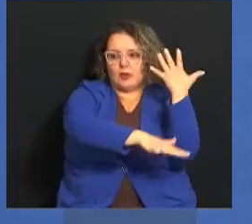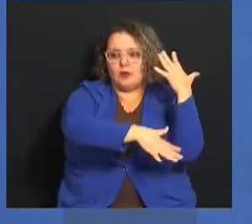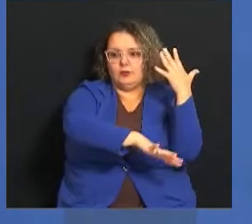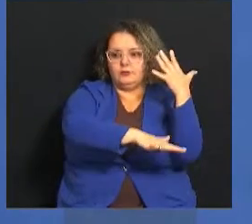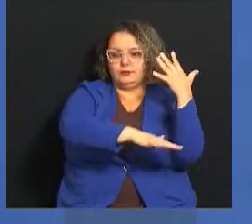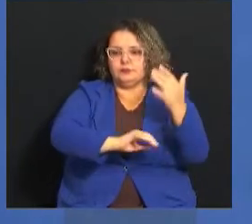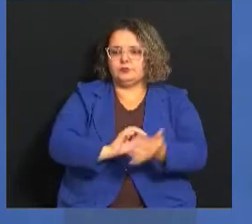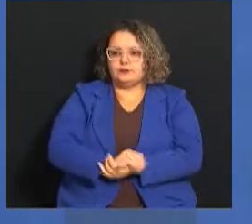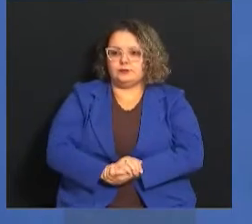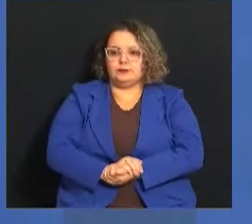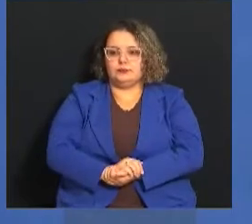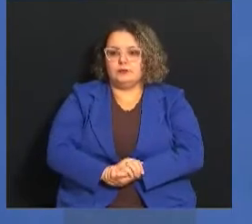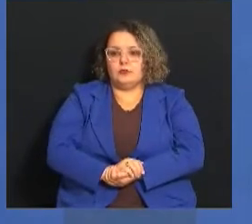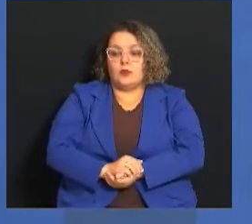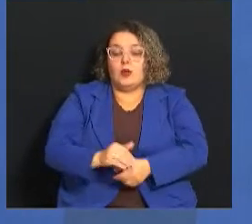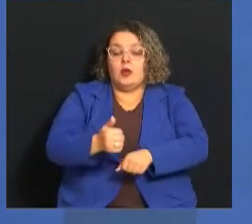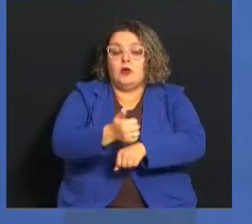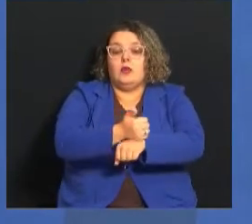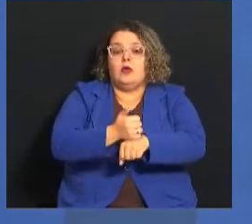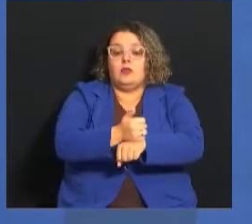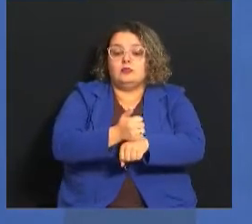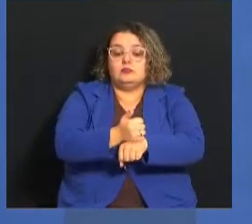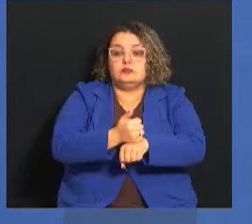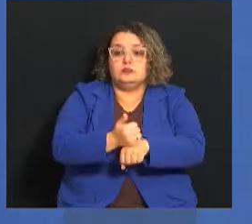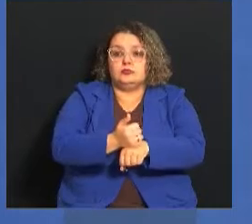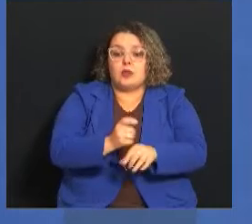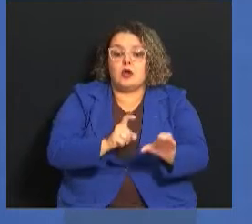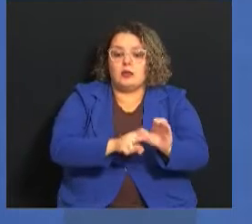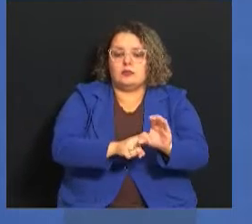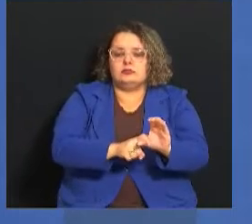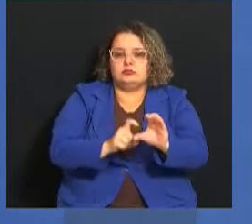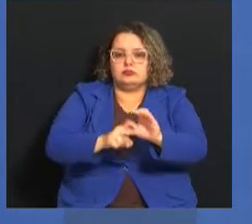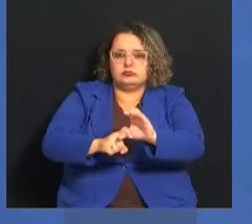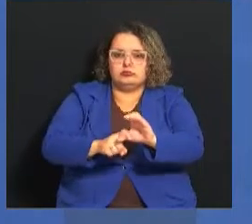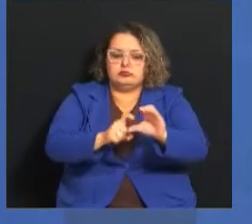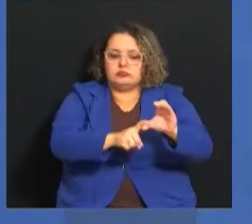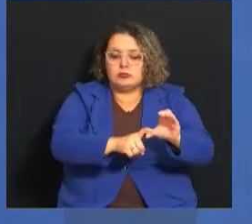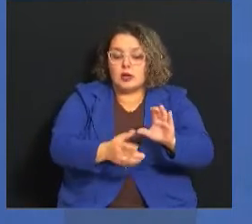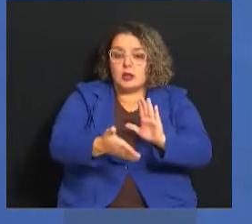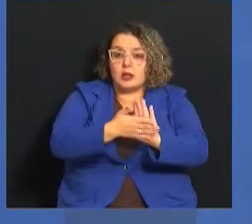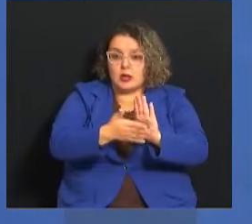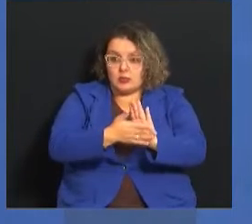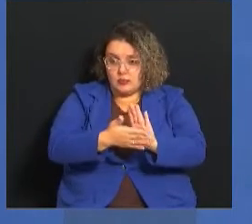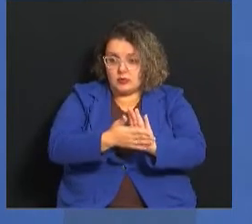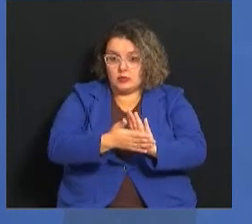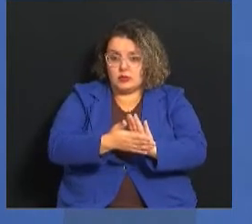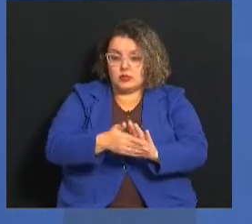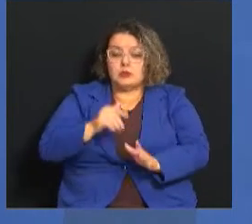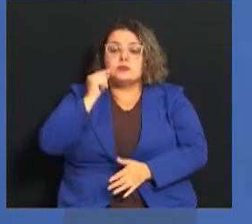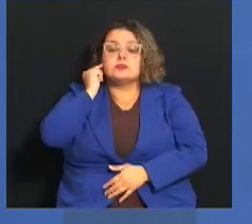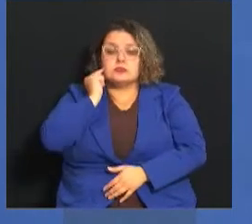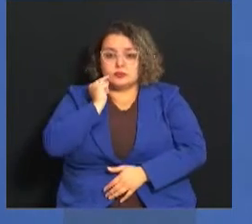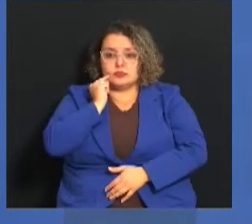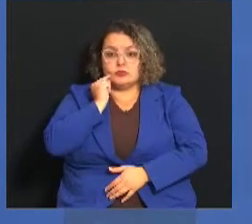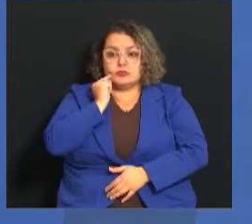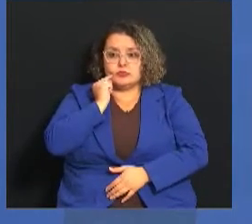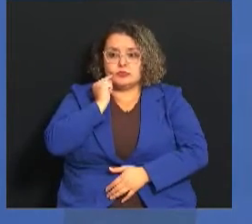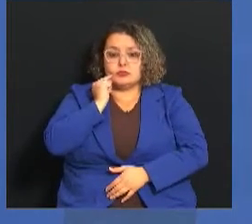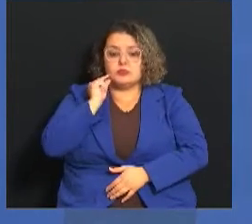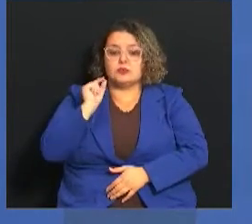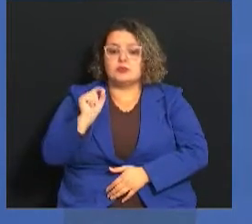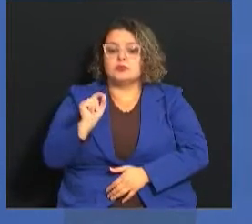viabilizar a formalização de convênios. E agora a proposta do vereador Marcelo Silva quer justamente fazer com